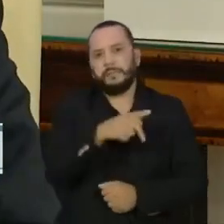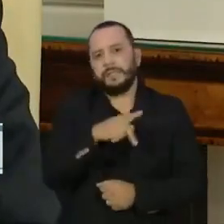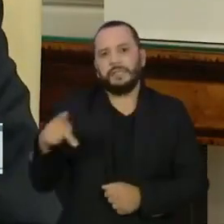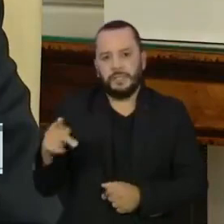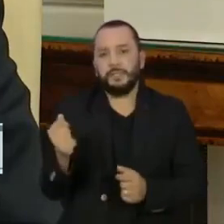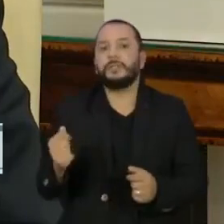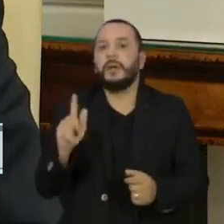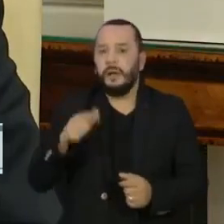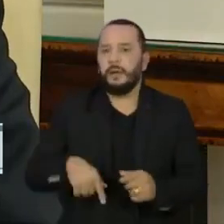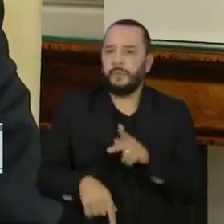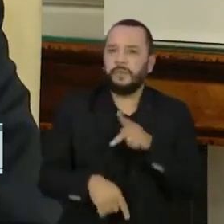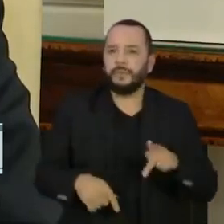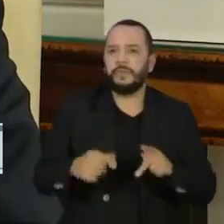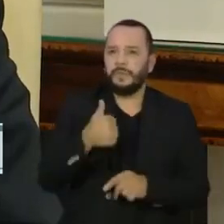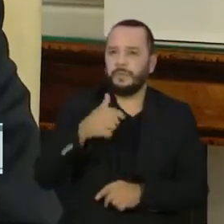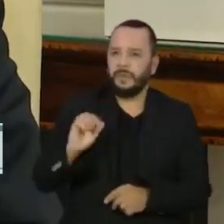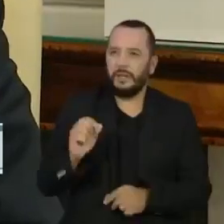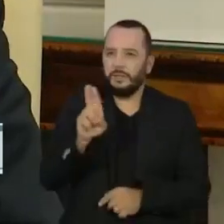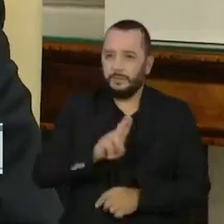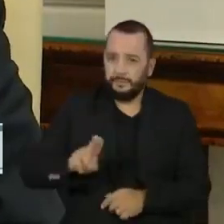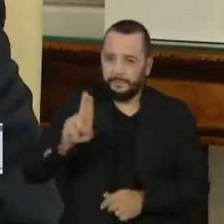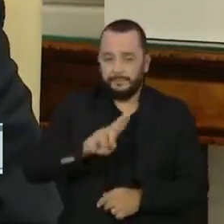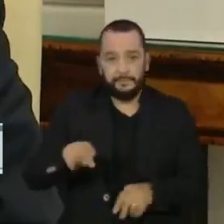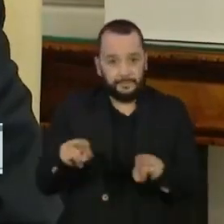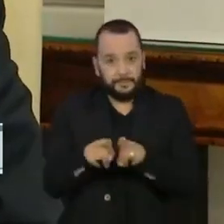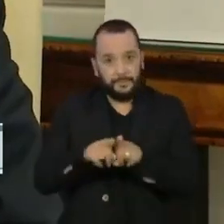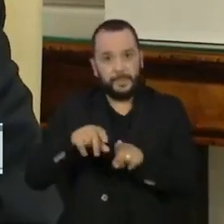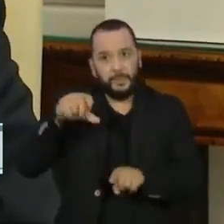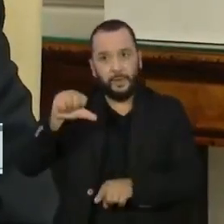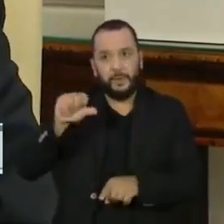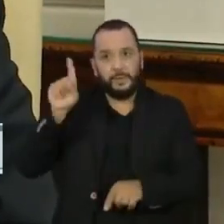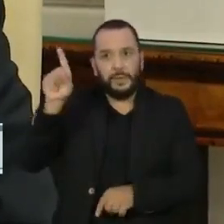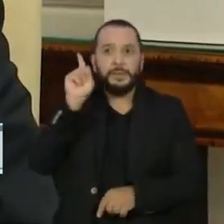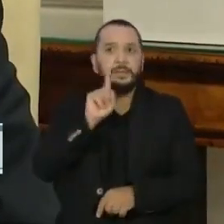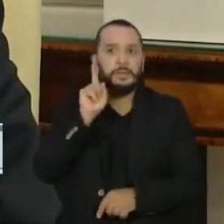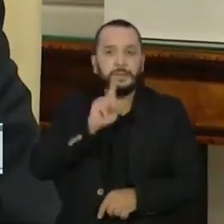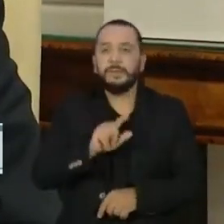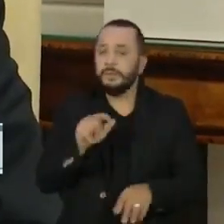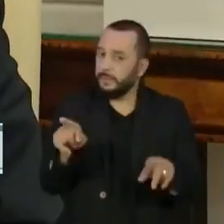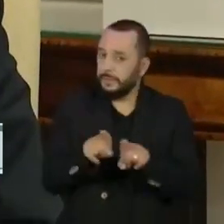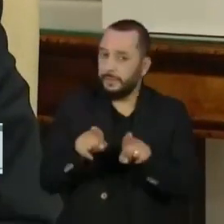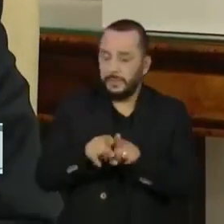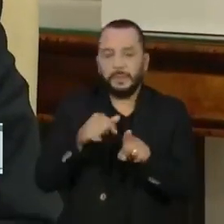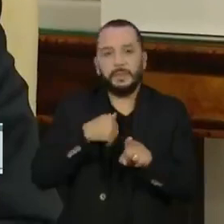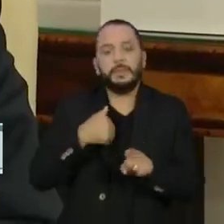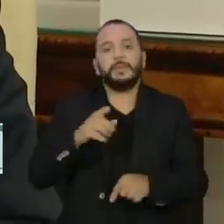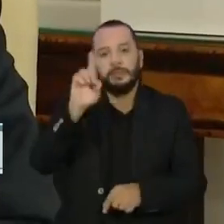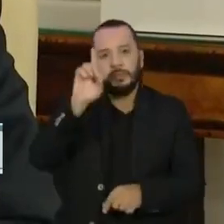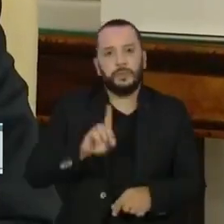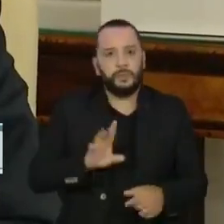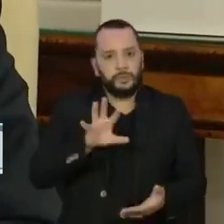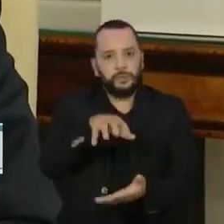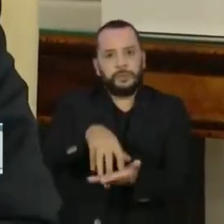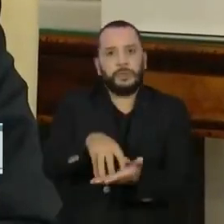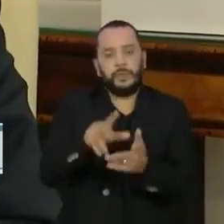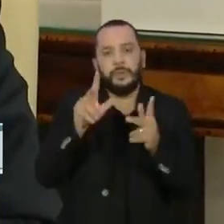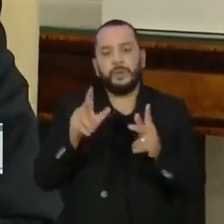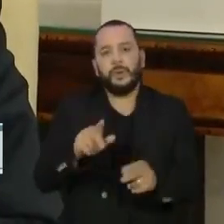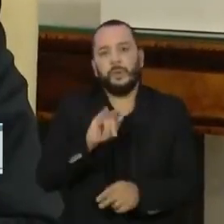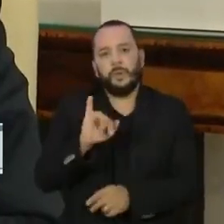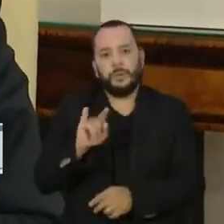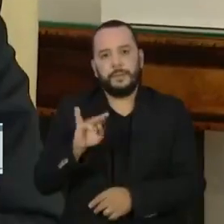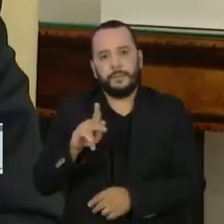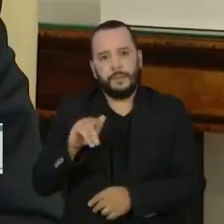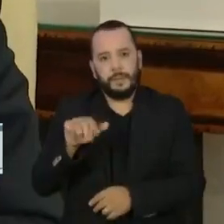por professores de 10 universidades nove delas nos Estados Unidos além de diretores de ONGs como o Greenpeace